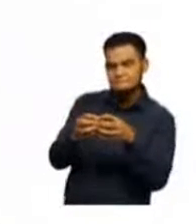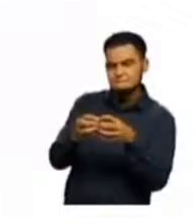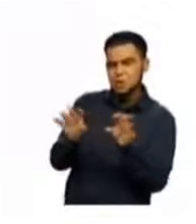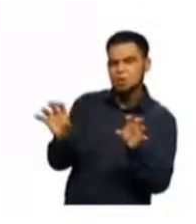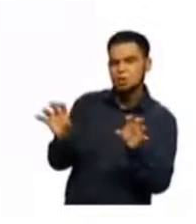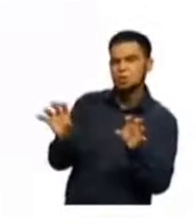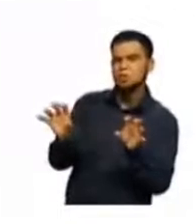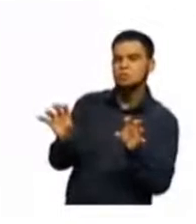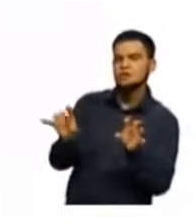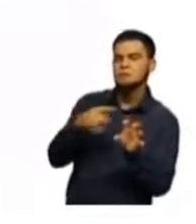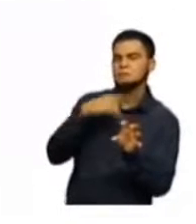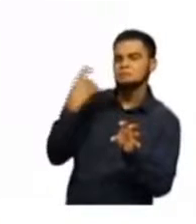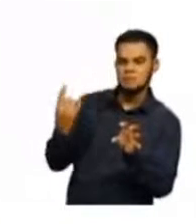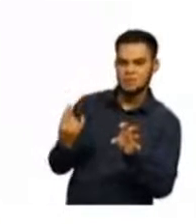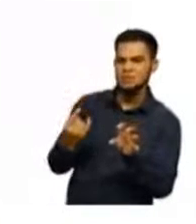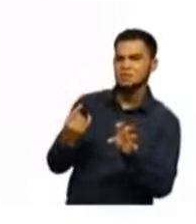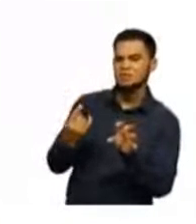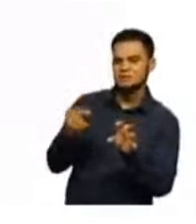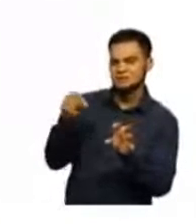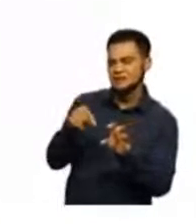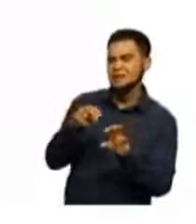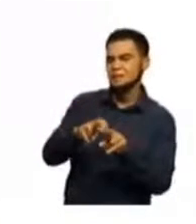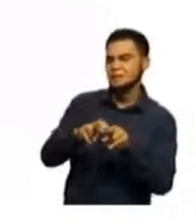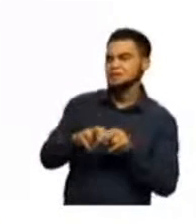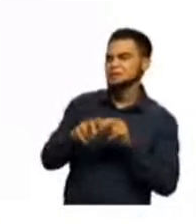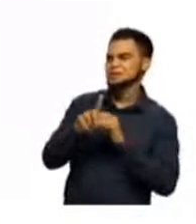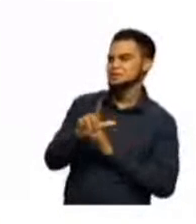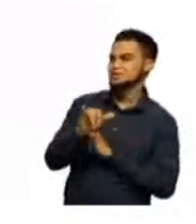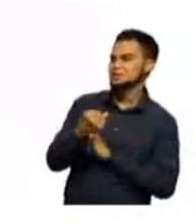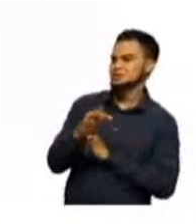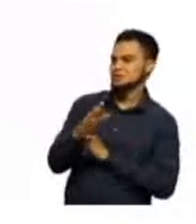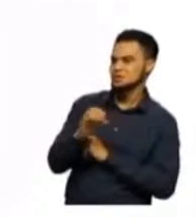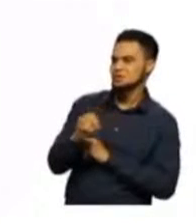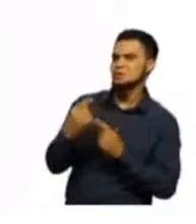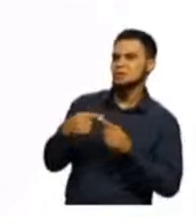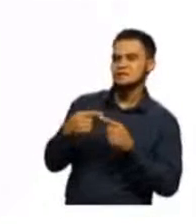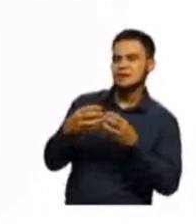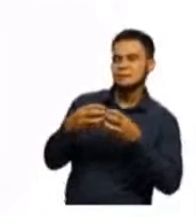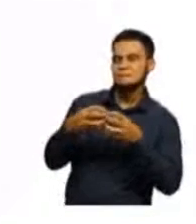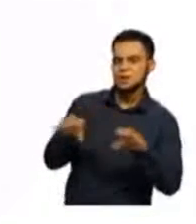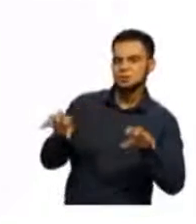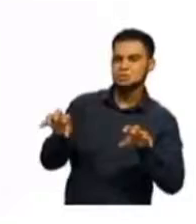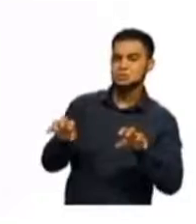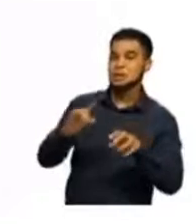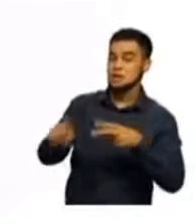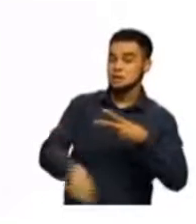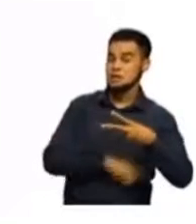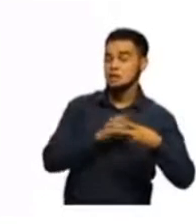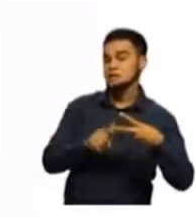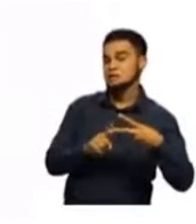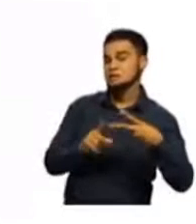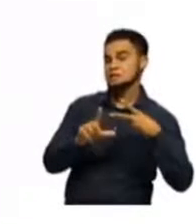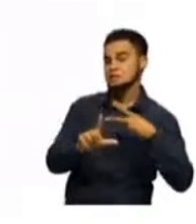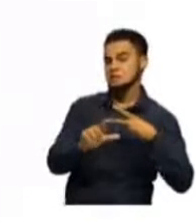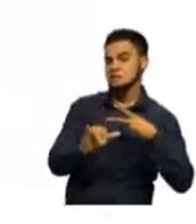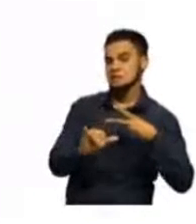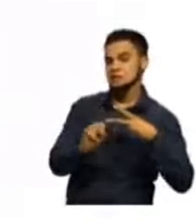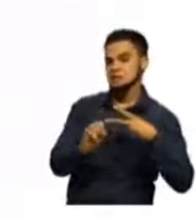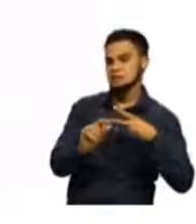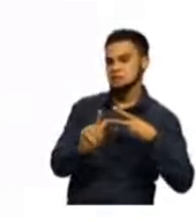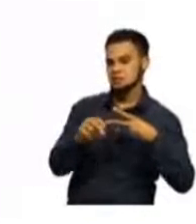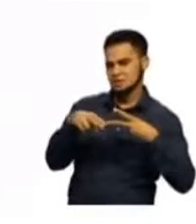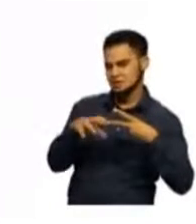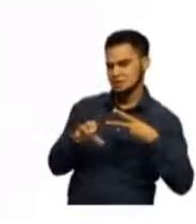dessa membrana plasmática. Daí o nome lítico, que vem de lise. E o lisogênico, simplesmente o